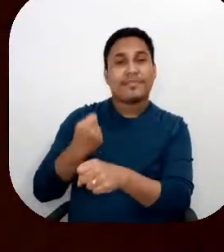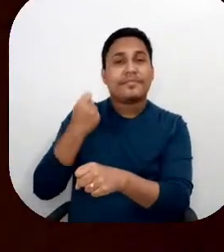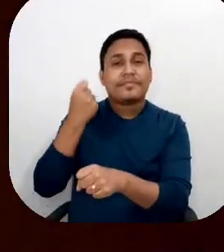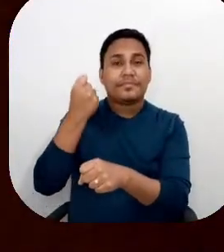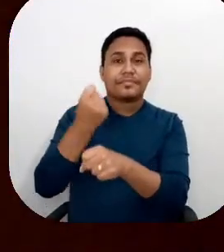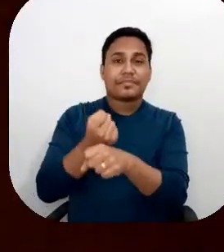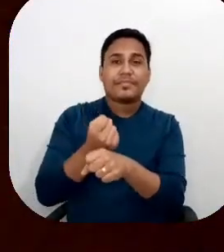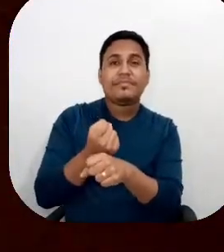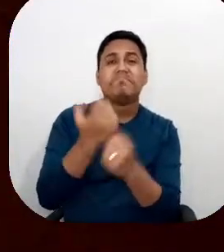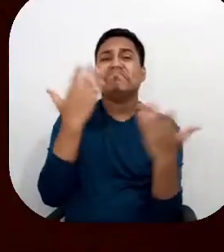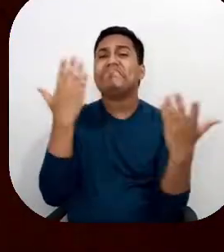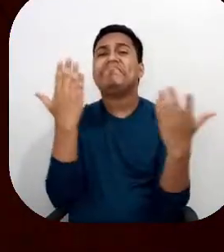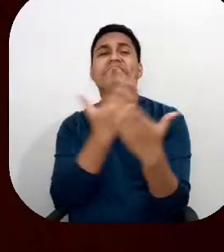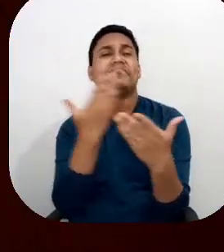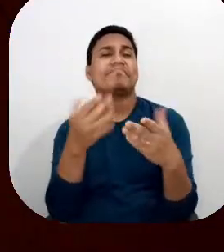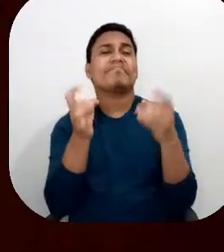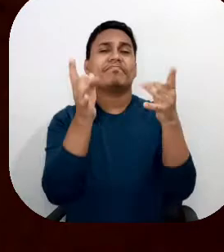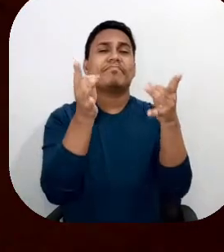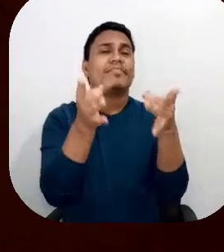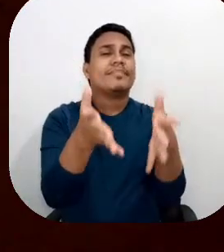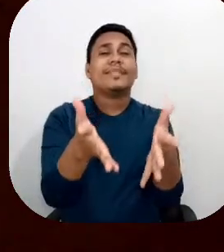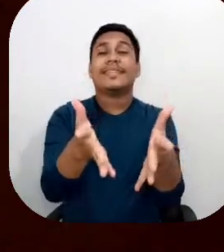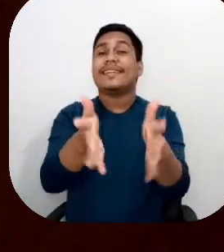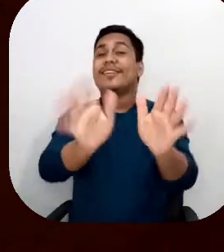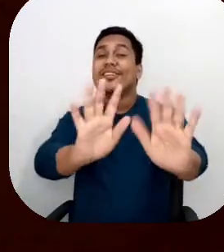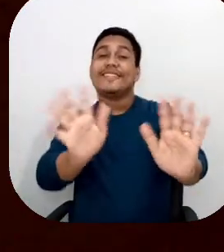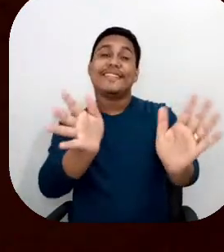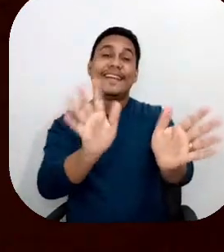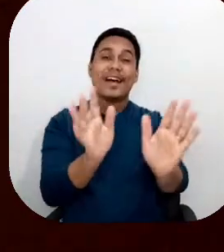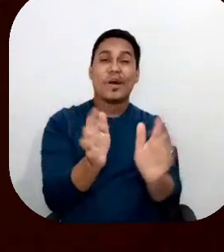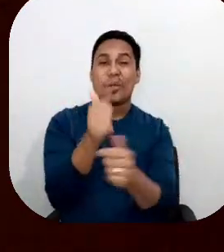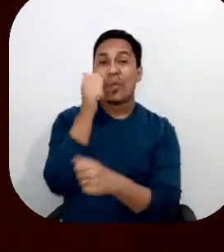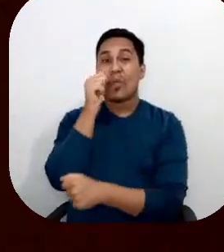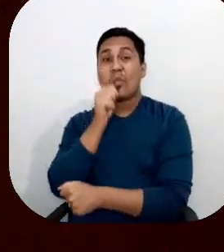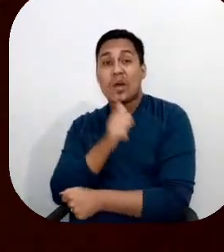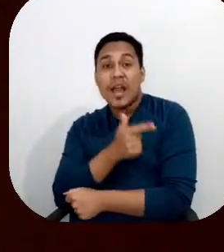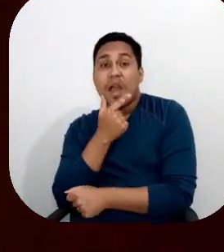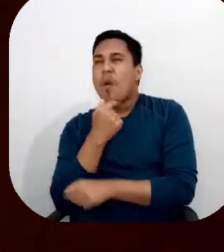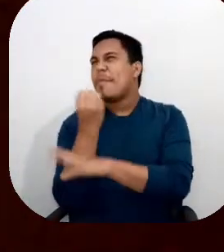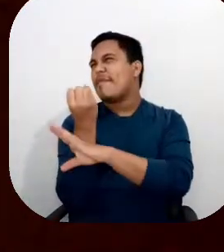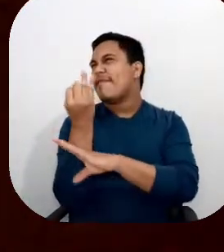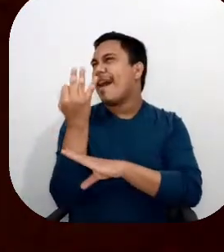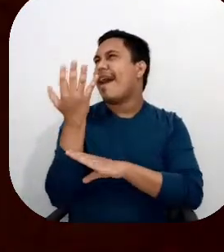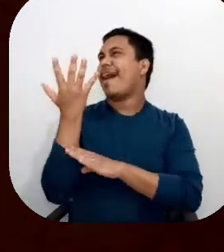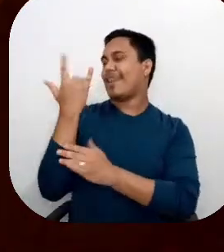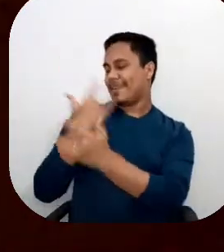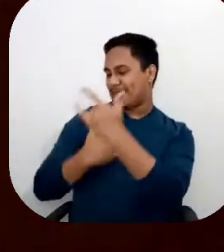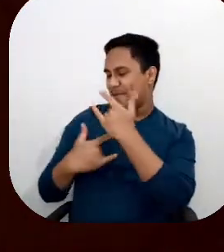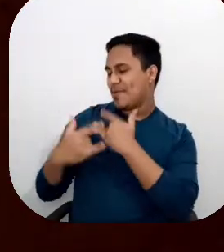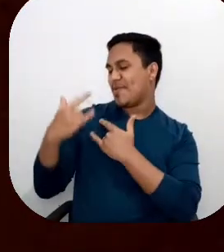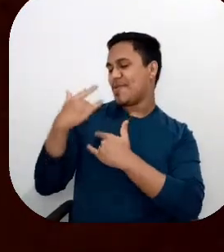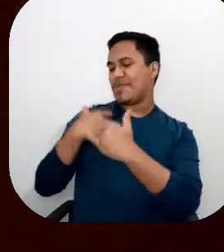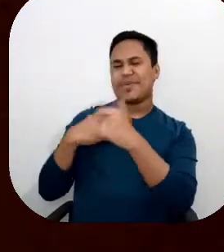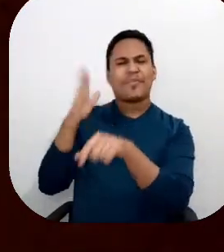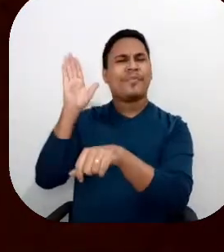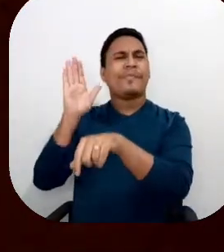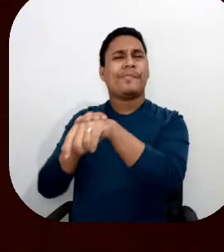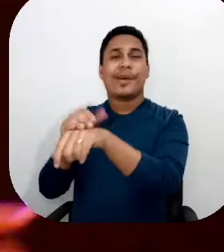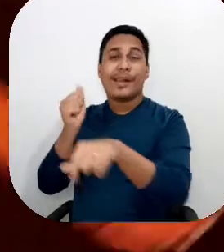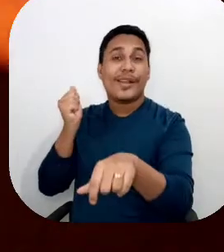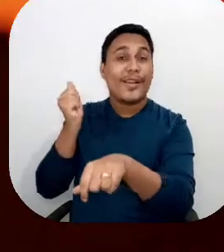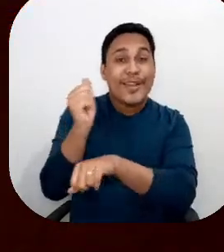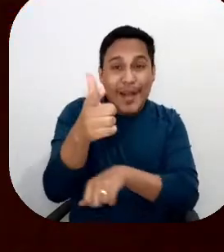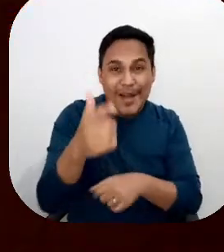de 365 dias sem te ver. Homens e mulheres me amaram mais